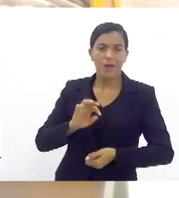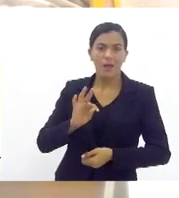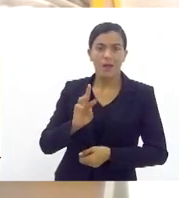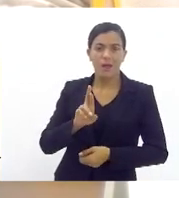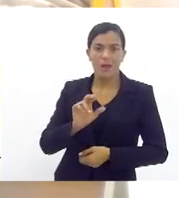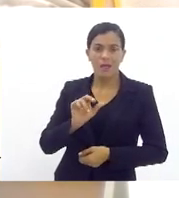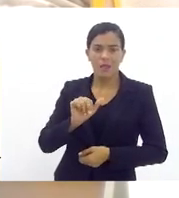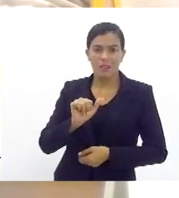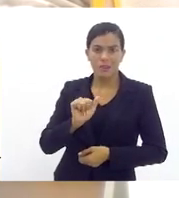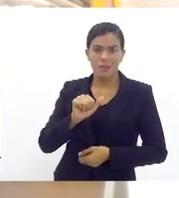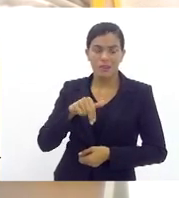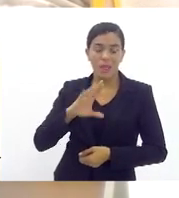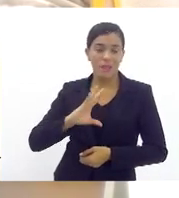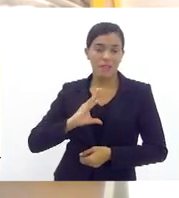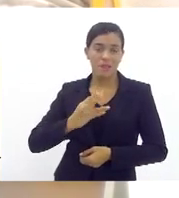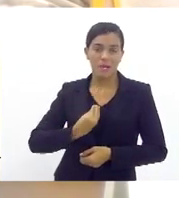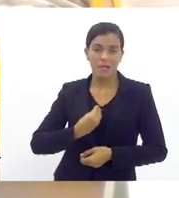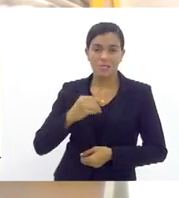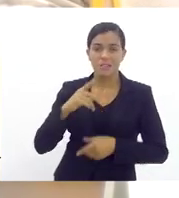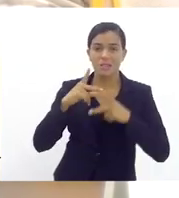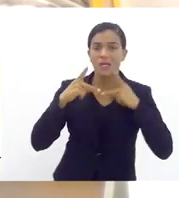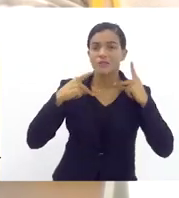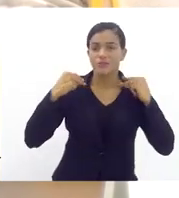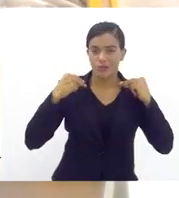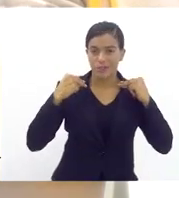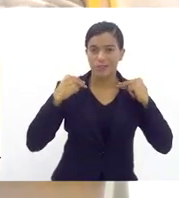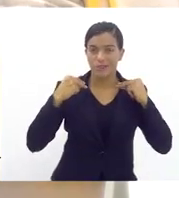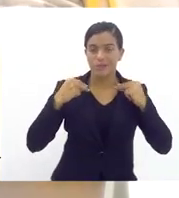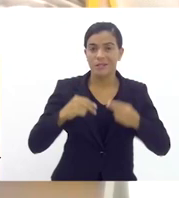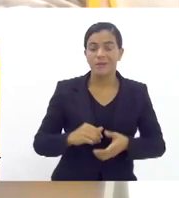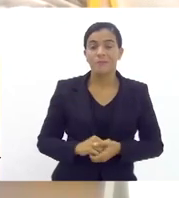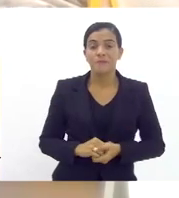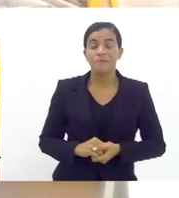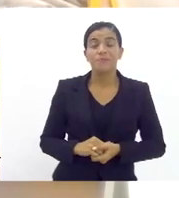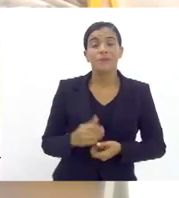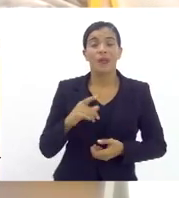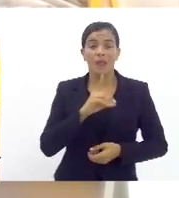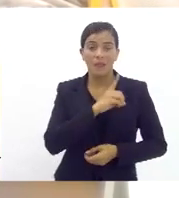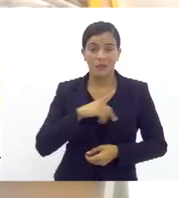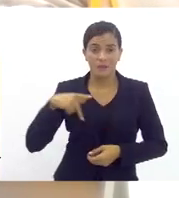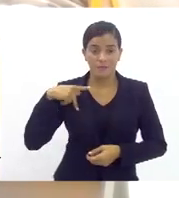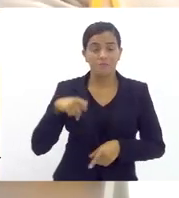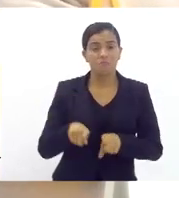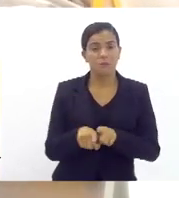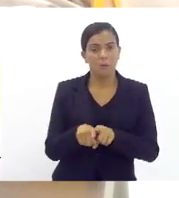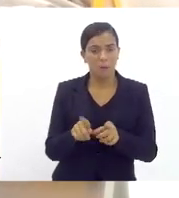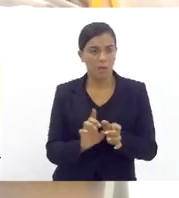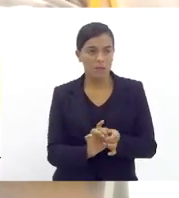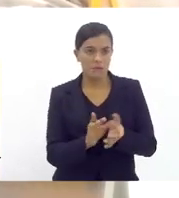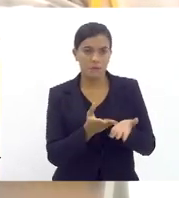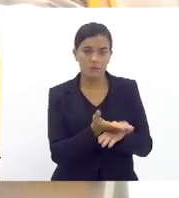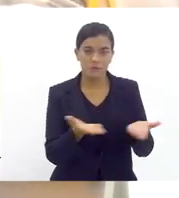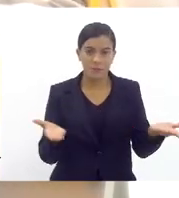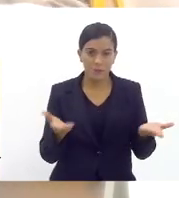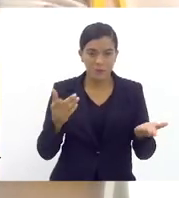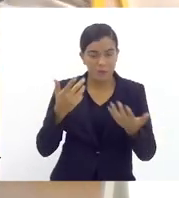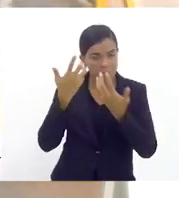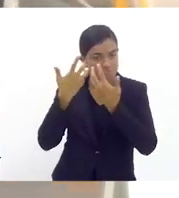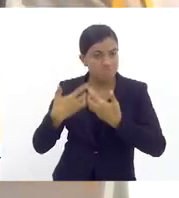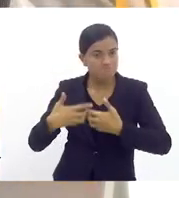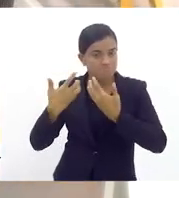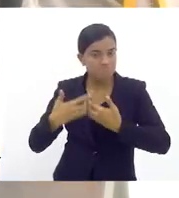da UFRJ, e aí eu acho que a Defensoria também se coloca aqui à disposição para